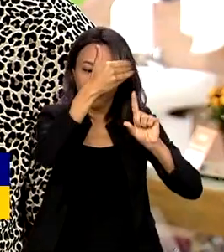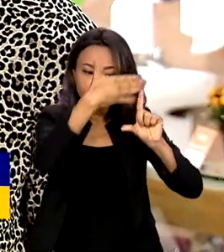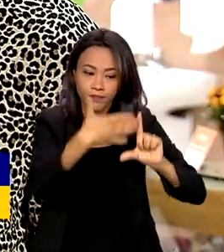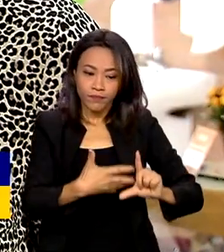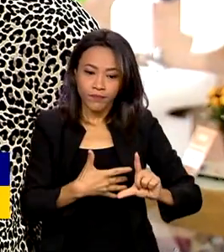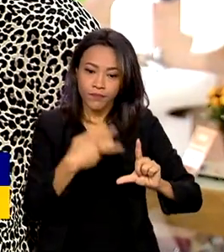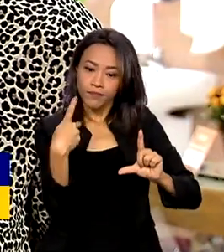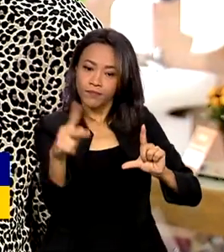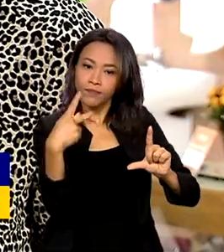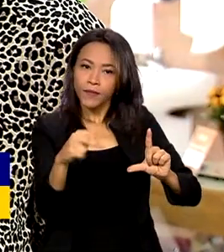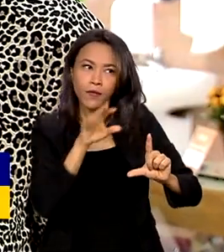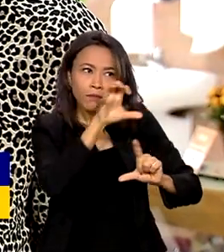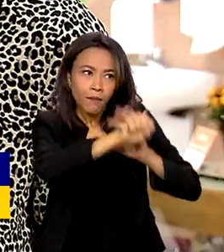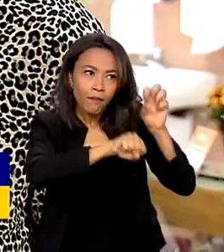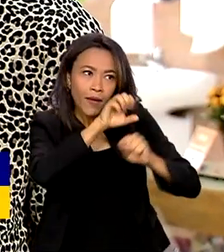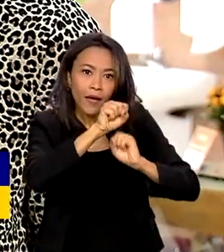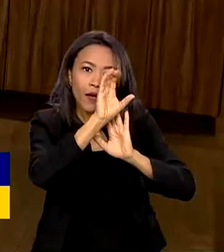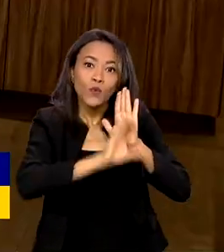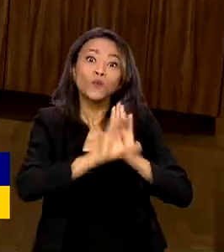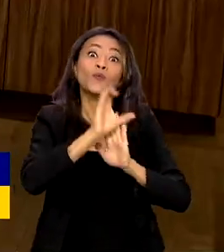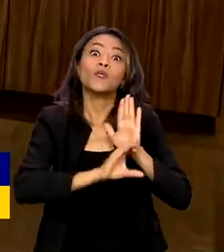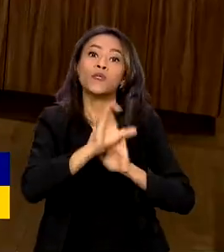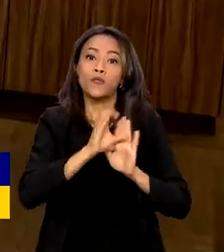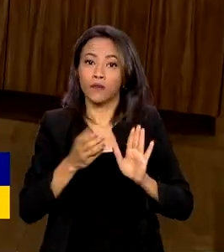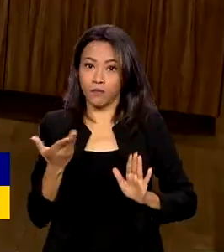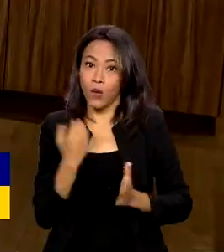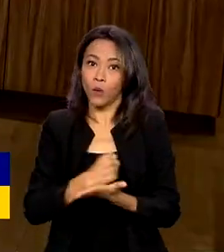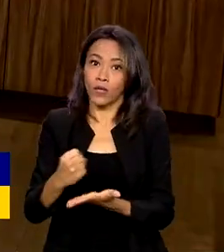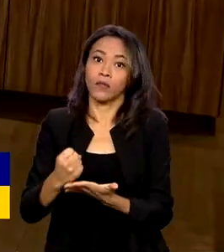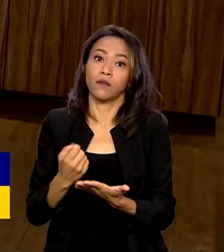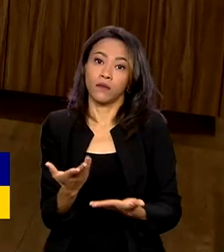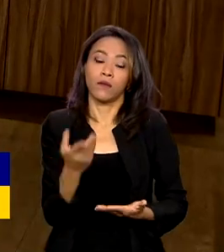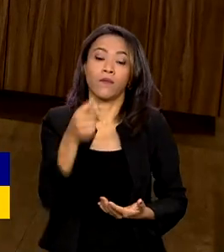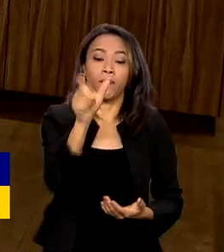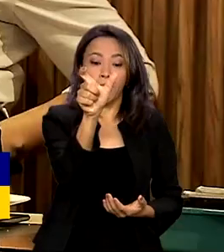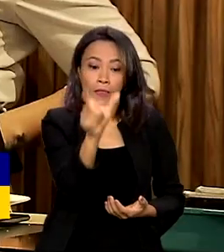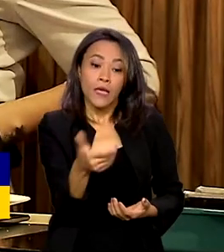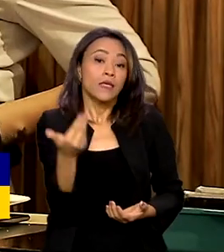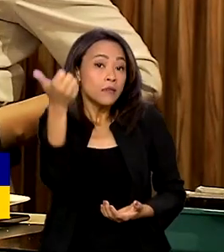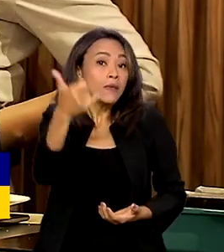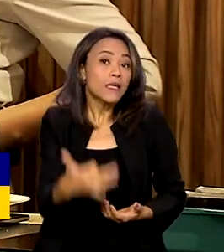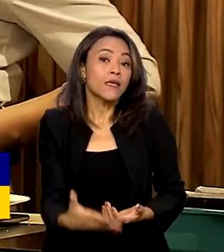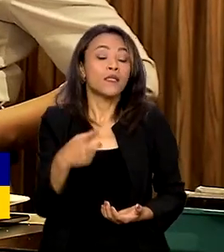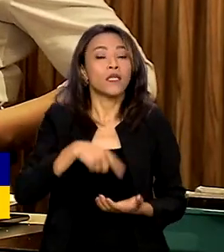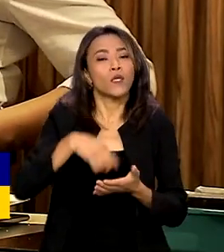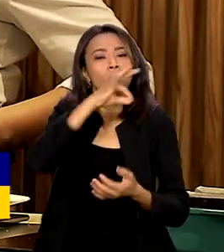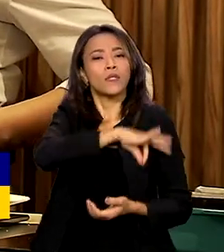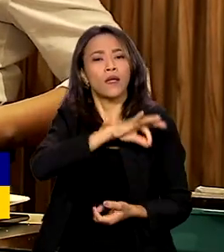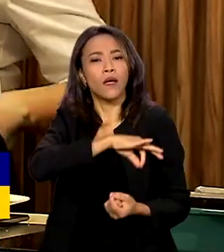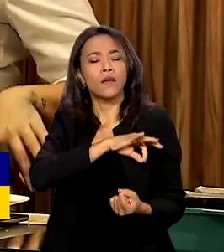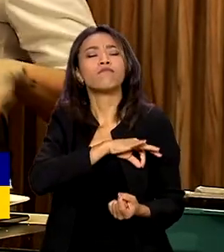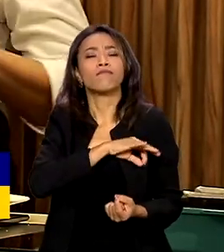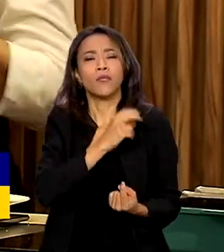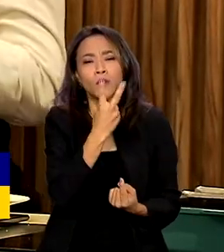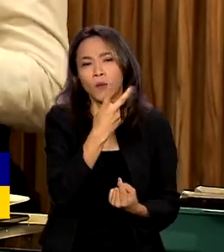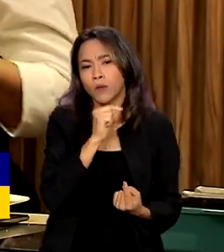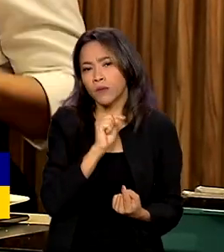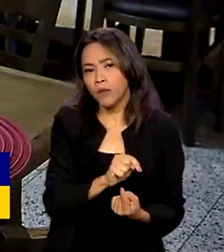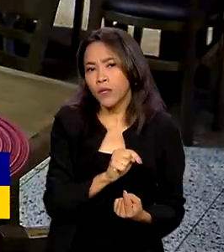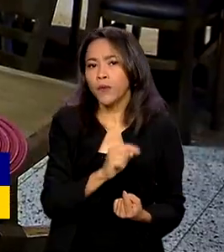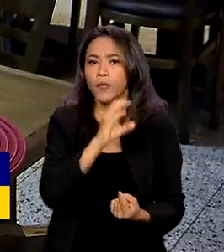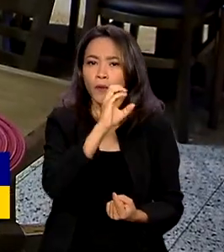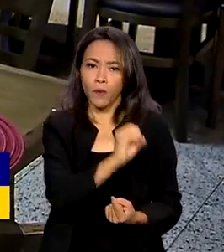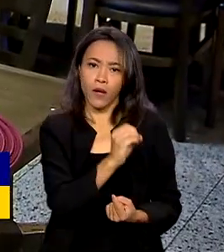lá que a gente pega a nossa base de currículos para contratação o salário médio de admissão no país foi de 2004